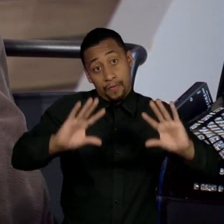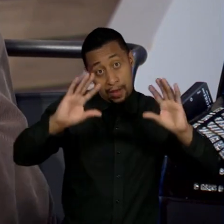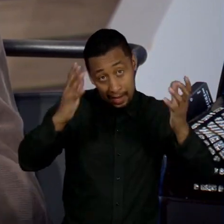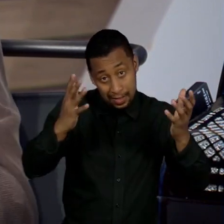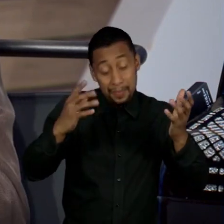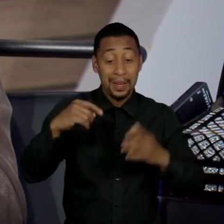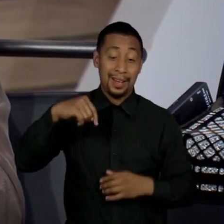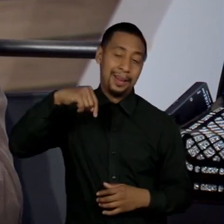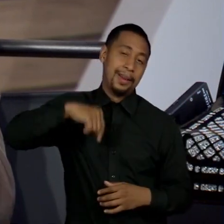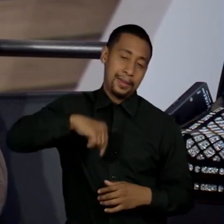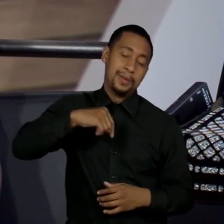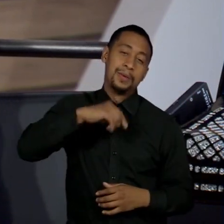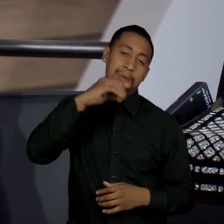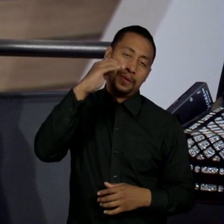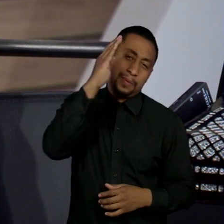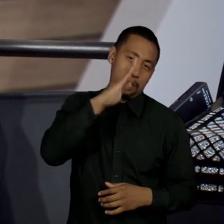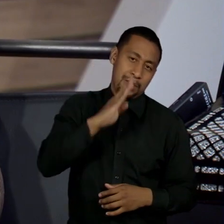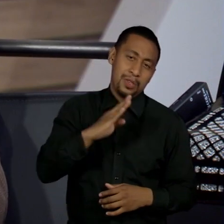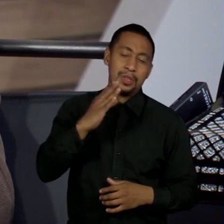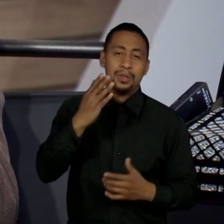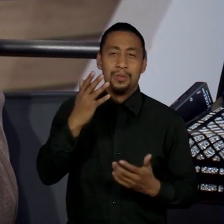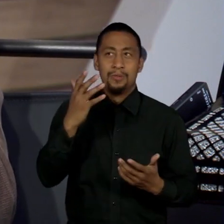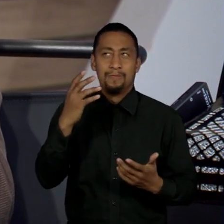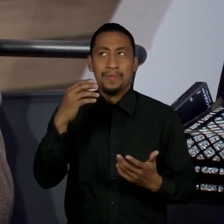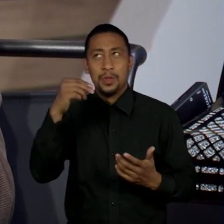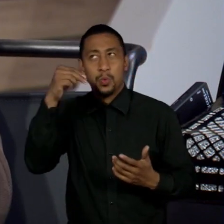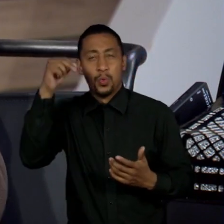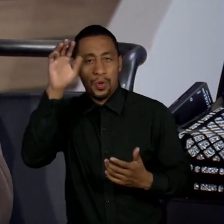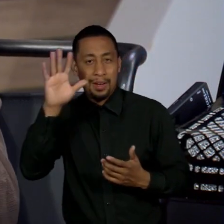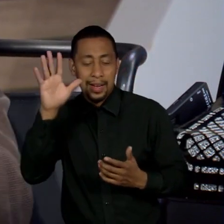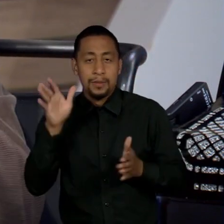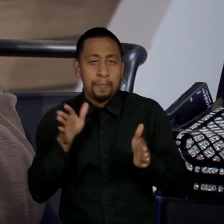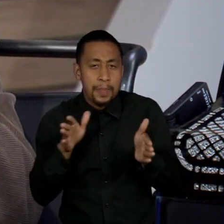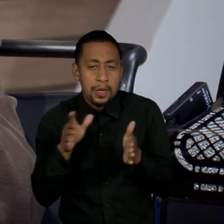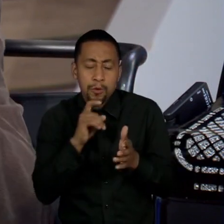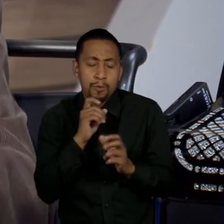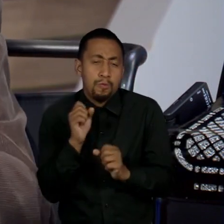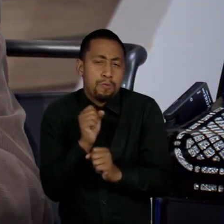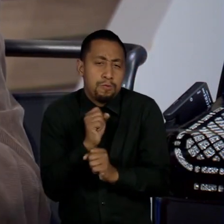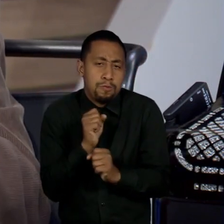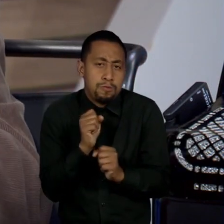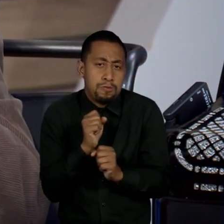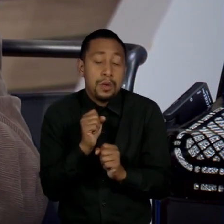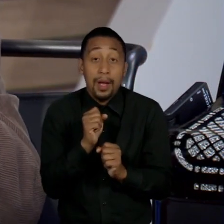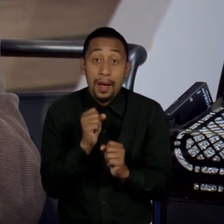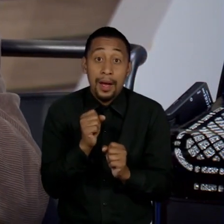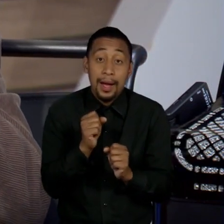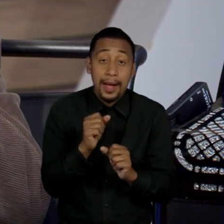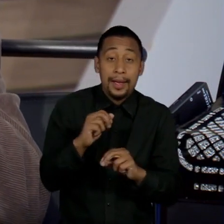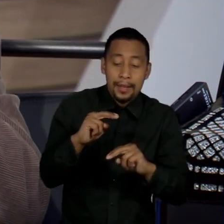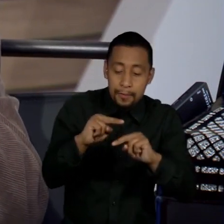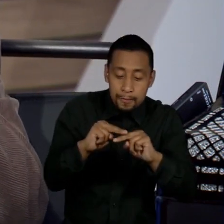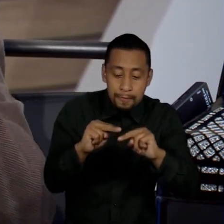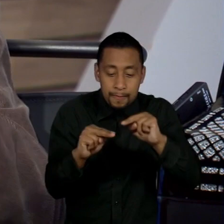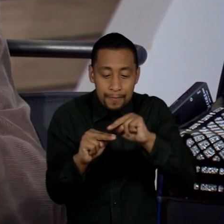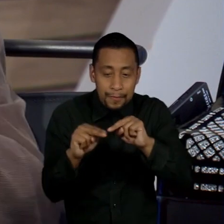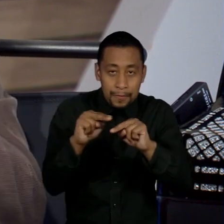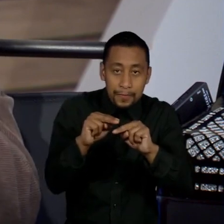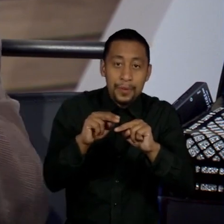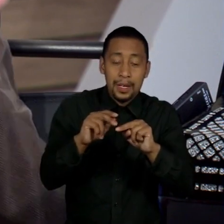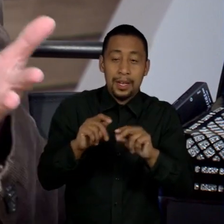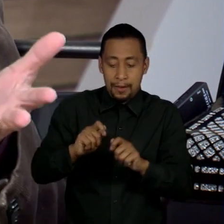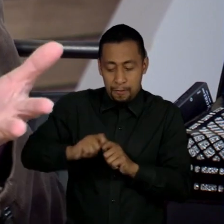e, sobretudo, do Nordeste, o inverno, né? E nesse inverno, ao redor da fogueira, já tinha os foguedos, né?